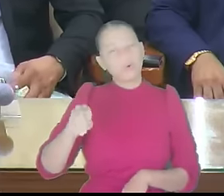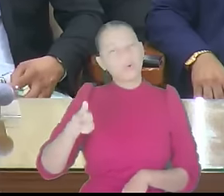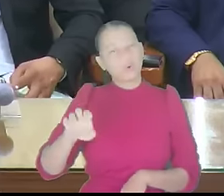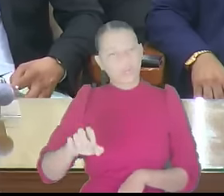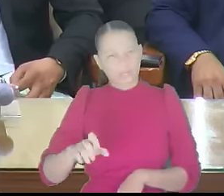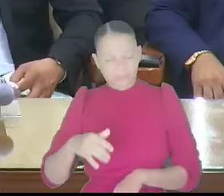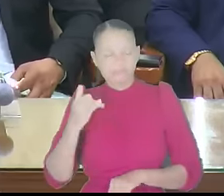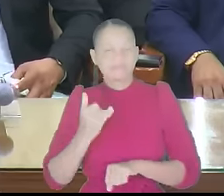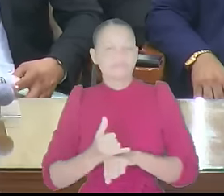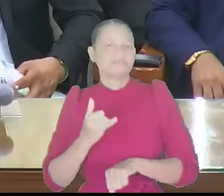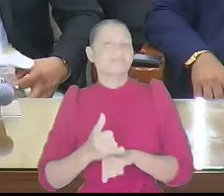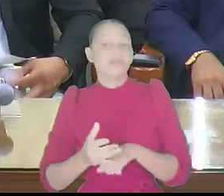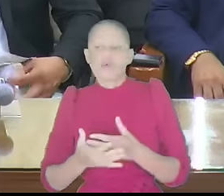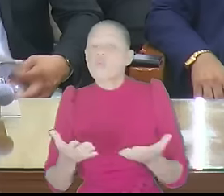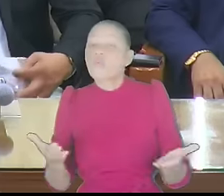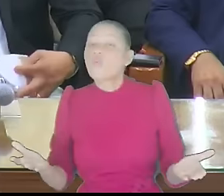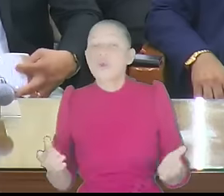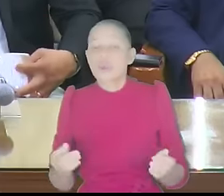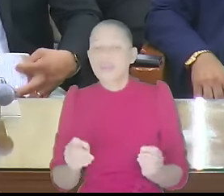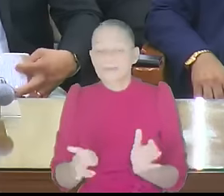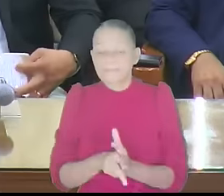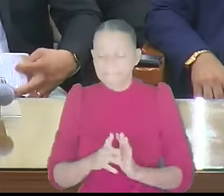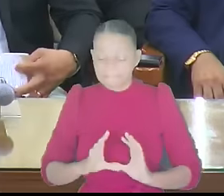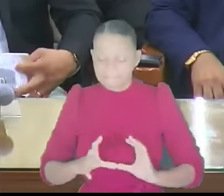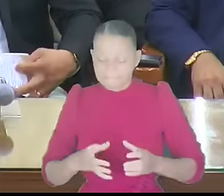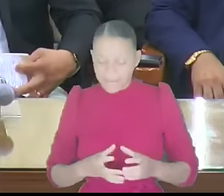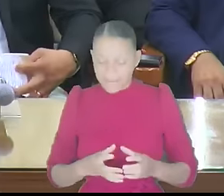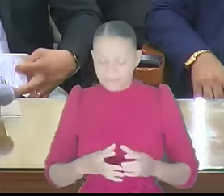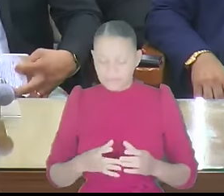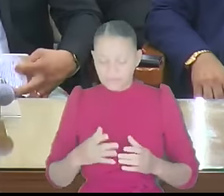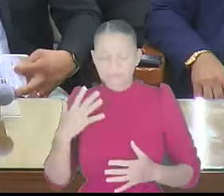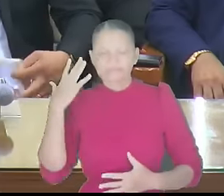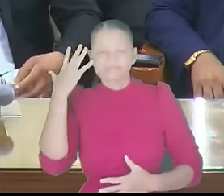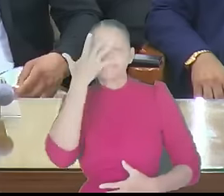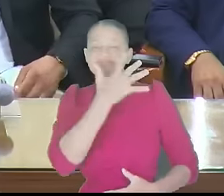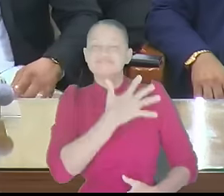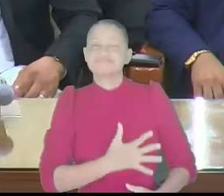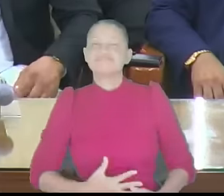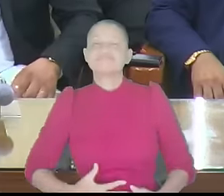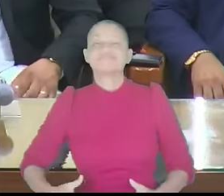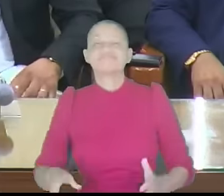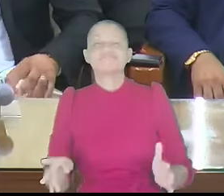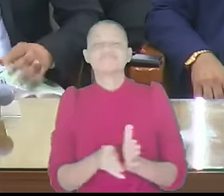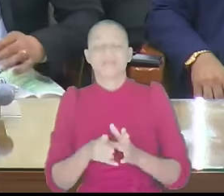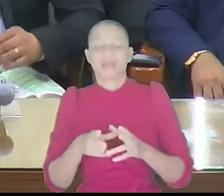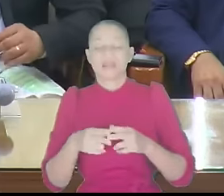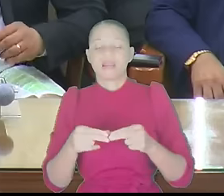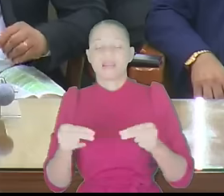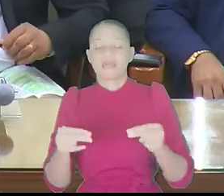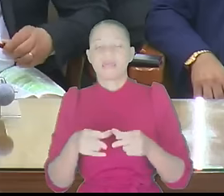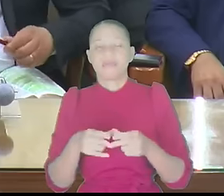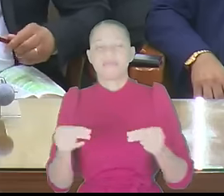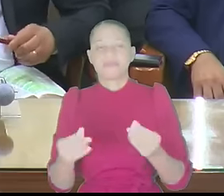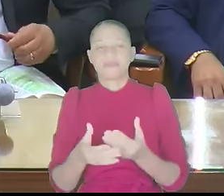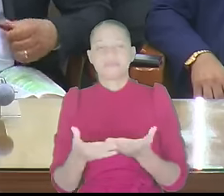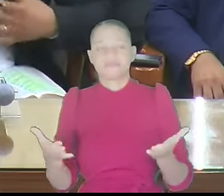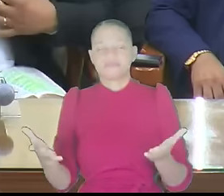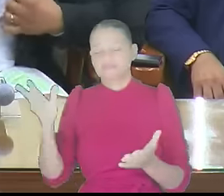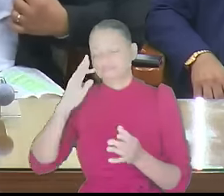não falei. O seu aspecto como Líbano, excelente como os cedros. Esse Deus não me autorizou a falar